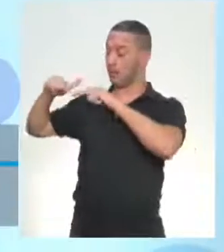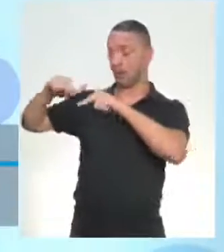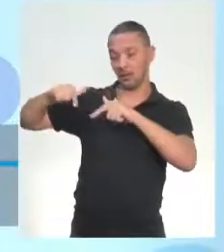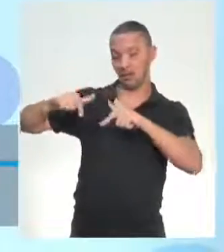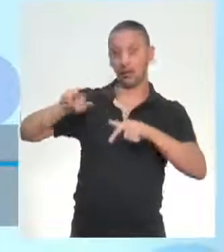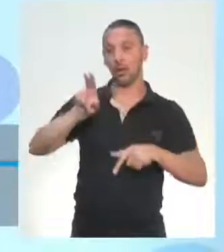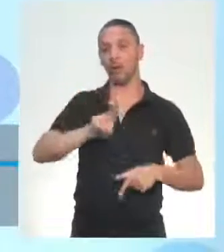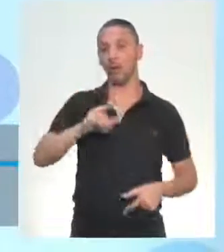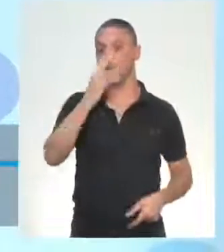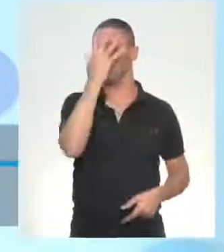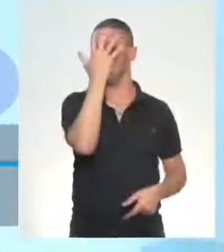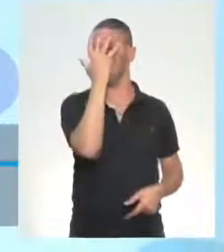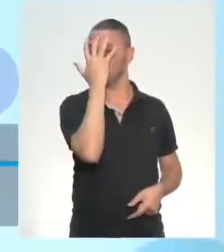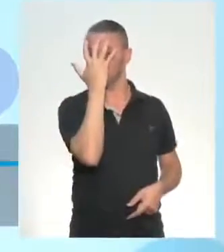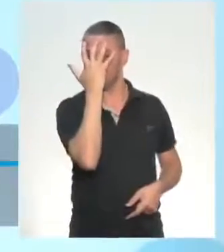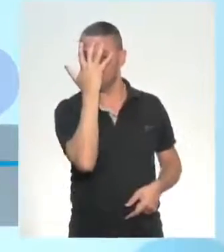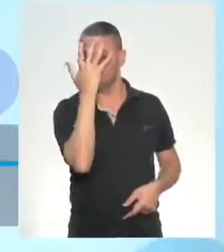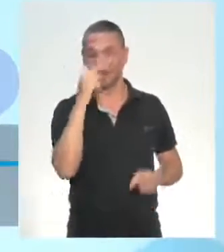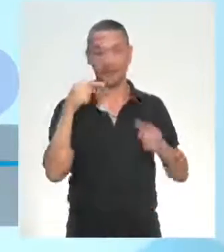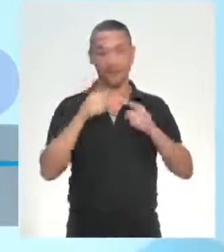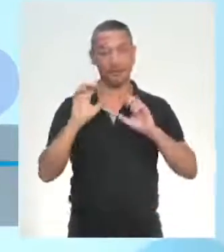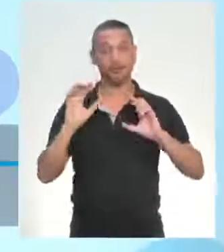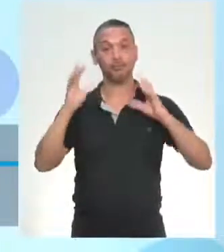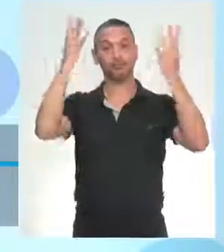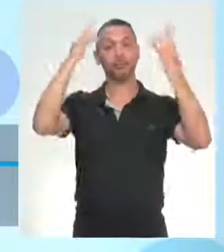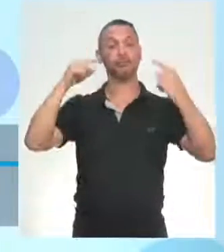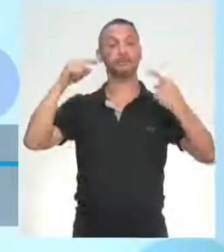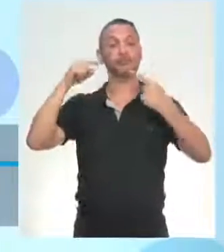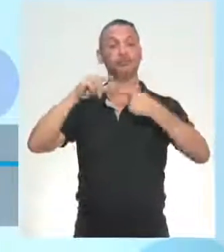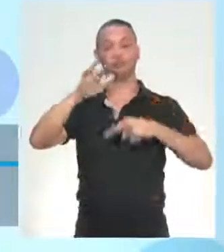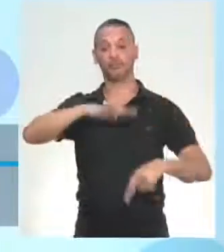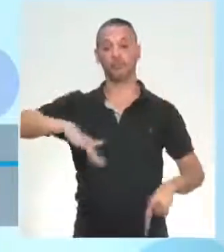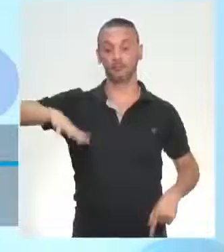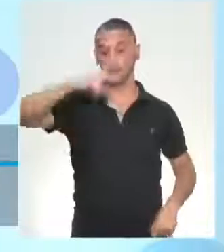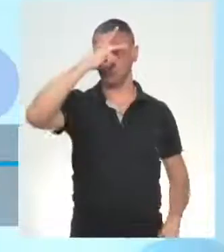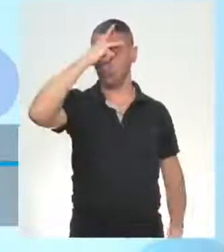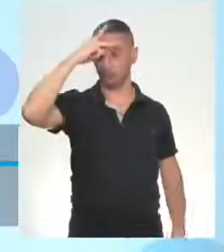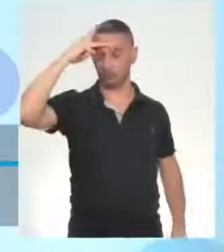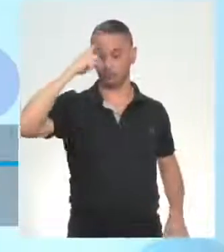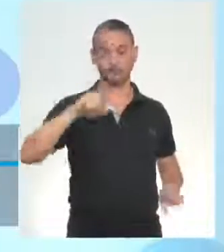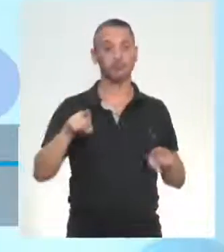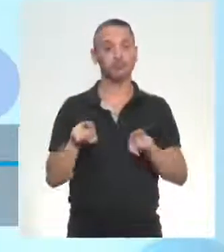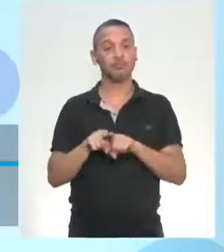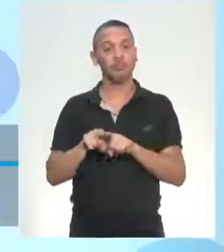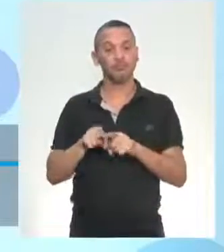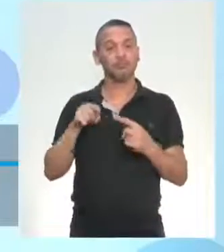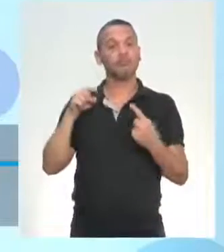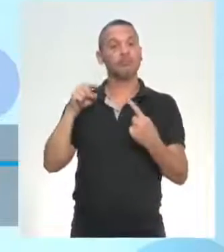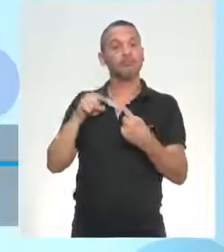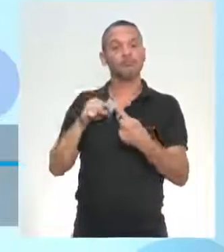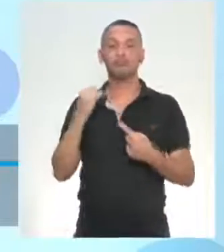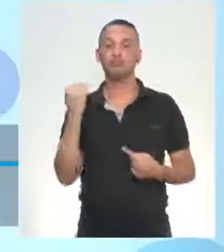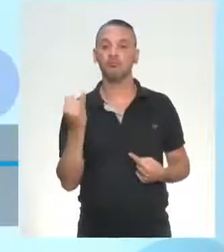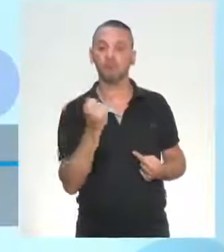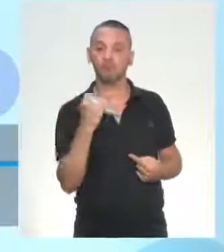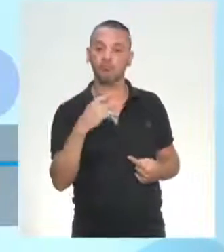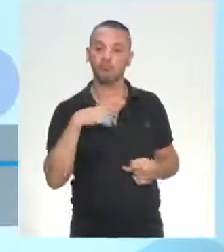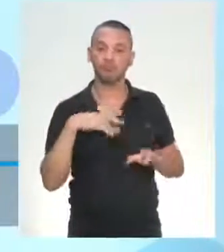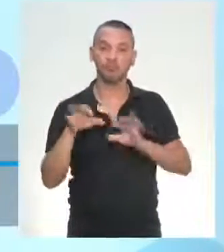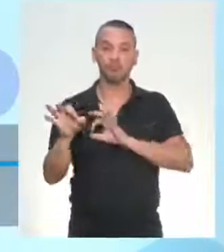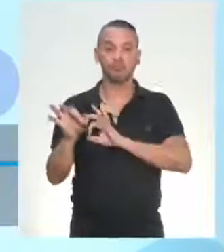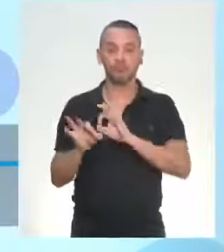máscara, o uso das máscaras nas suas celebrações, nos seus rituais, eles eram assim carregadas de